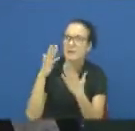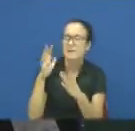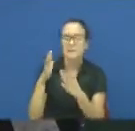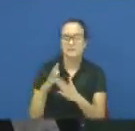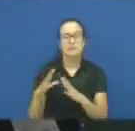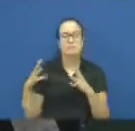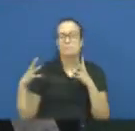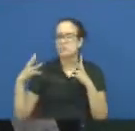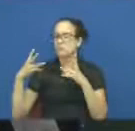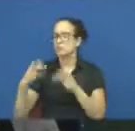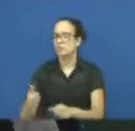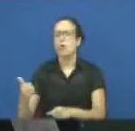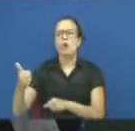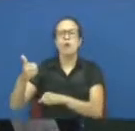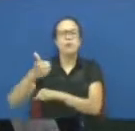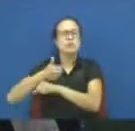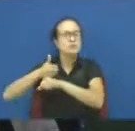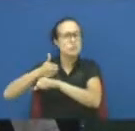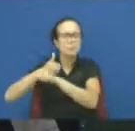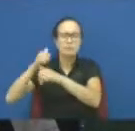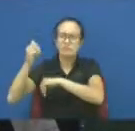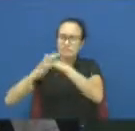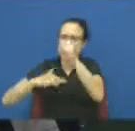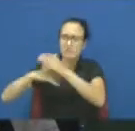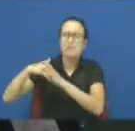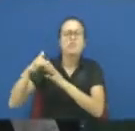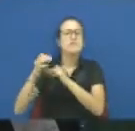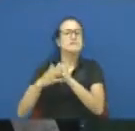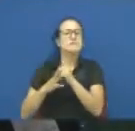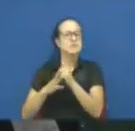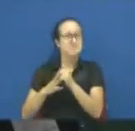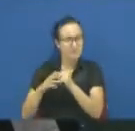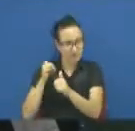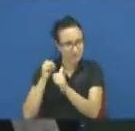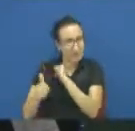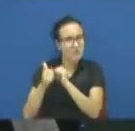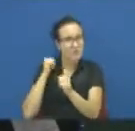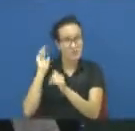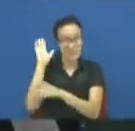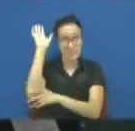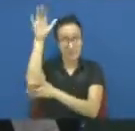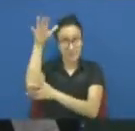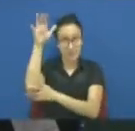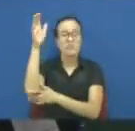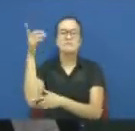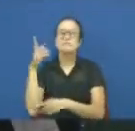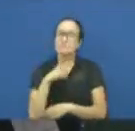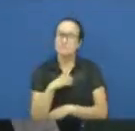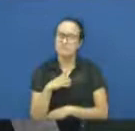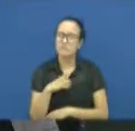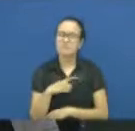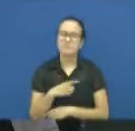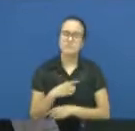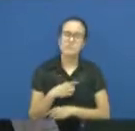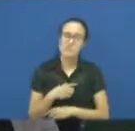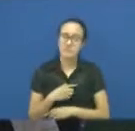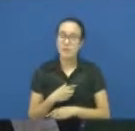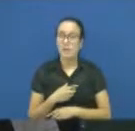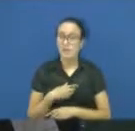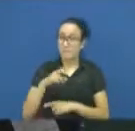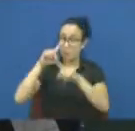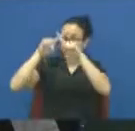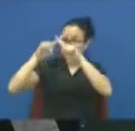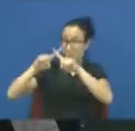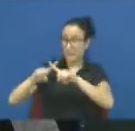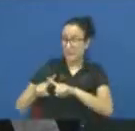transmito a todos os jogadores e membros da equipe técnica a alegria de Limeira pelo vice-campeonato, que não é pouca coisa. Não é pouca coisa.